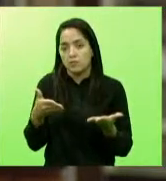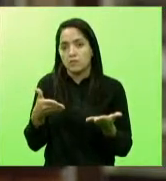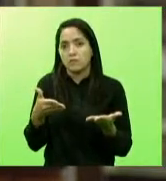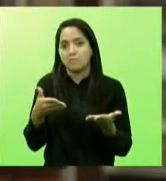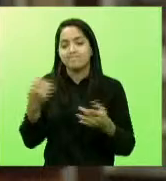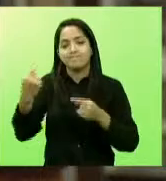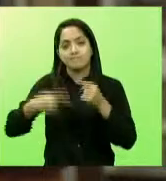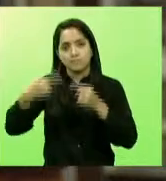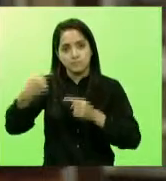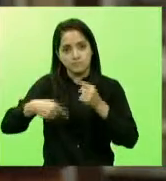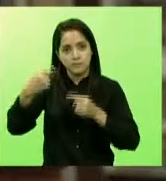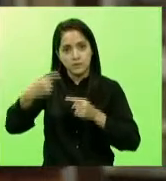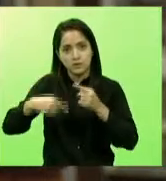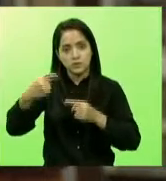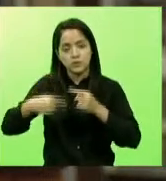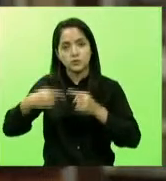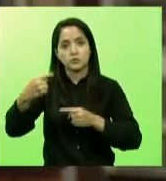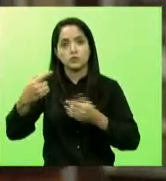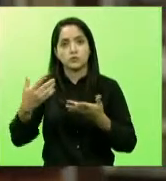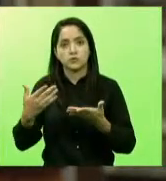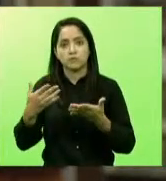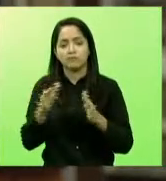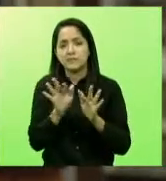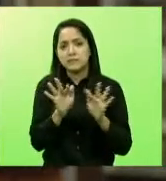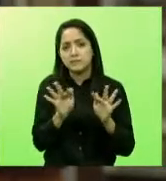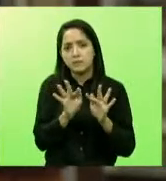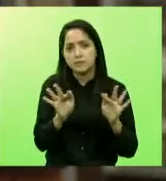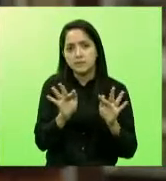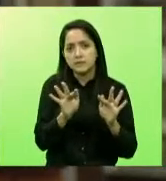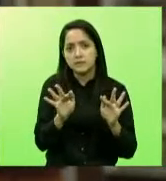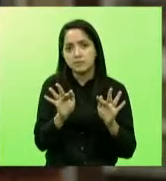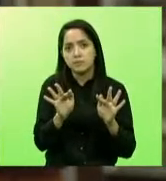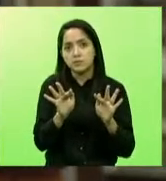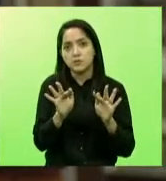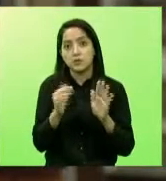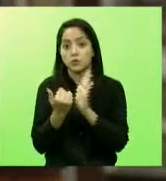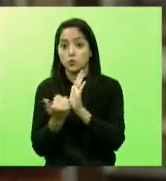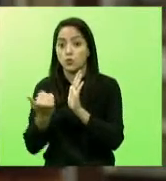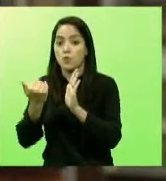é uma discussão, né, de forma bem simples, em